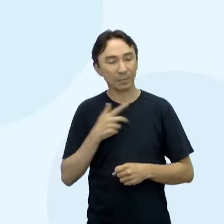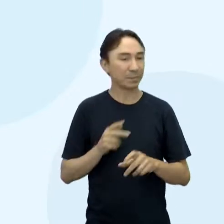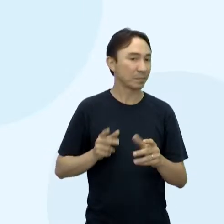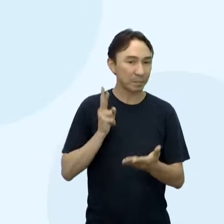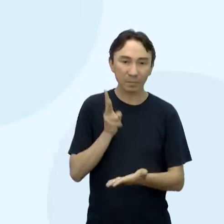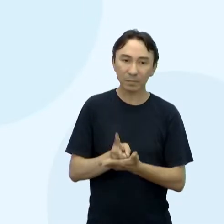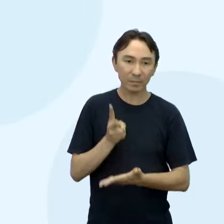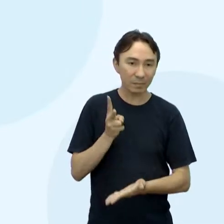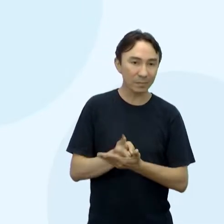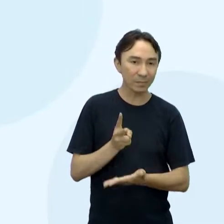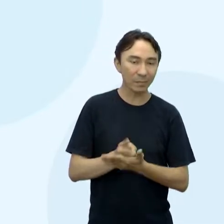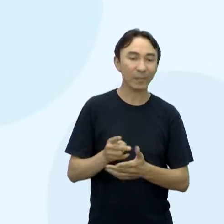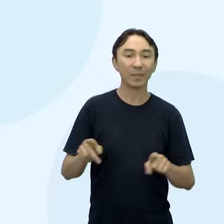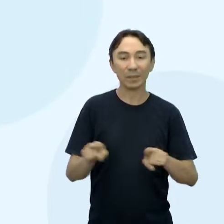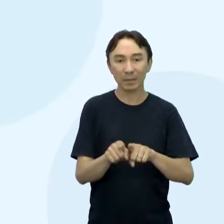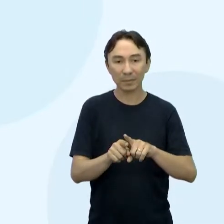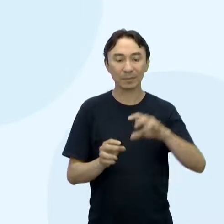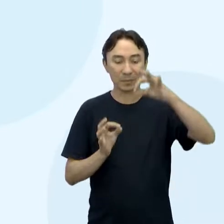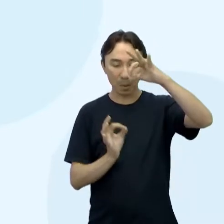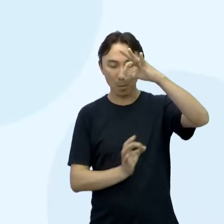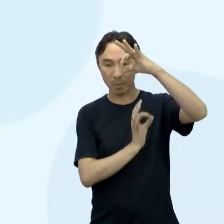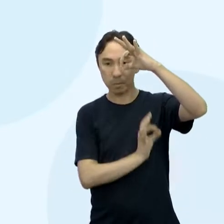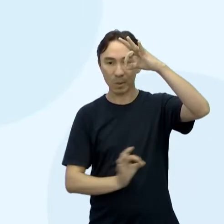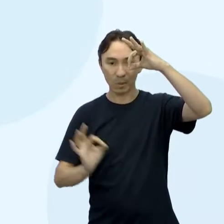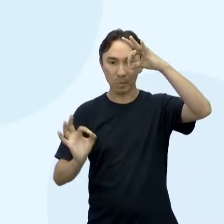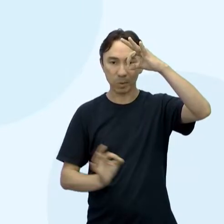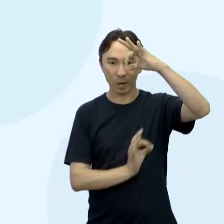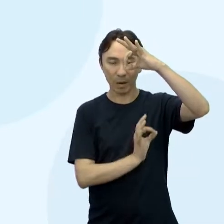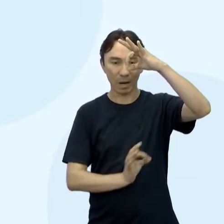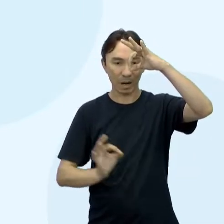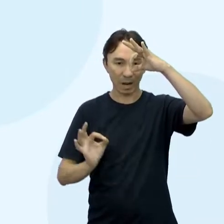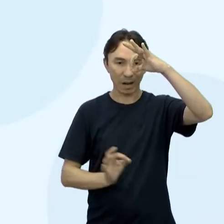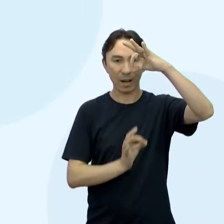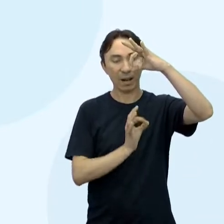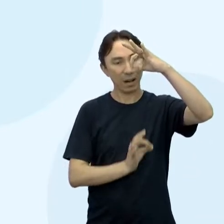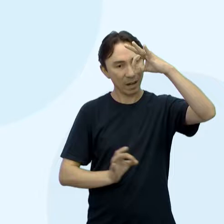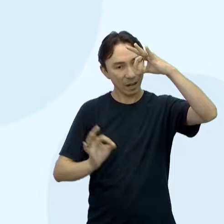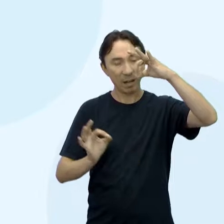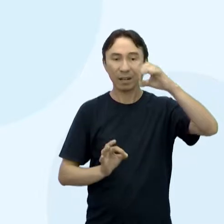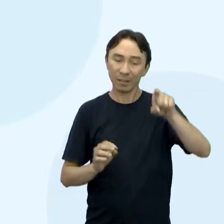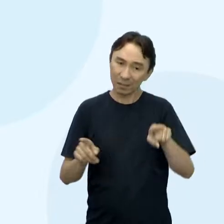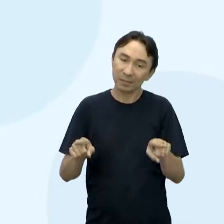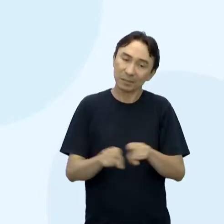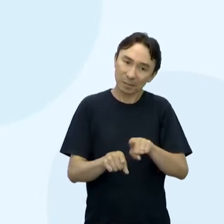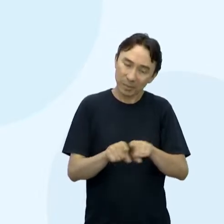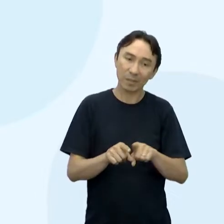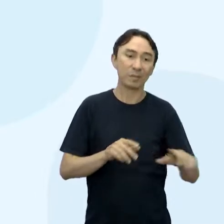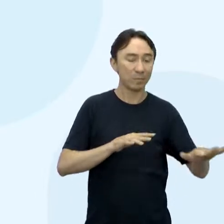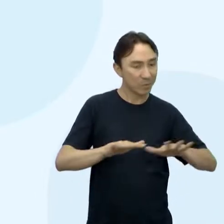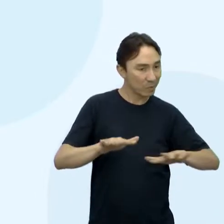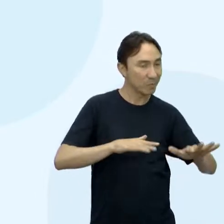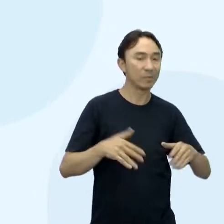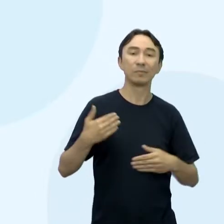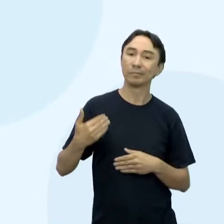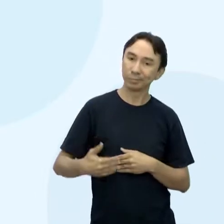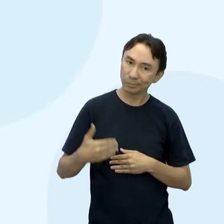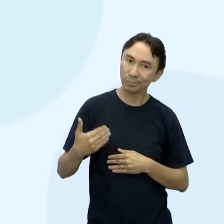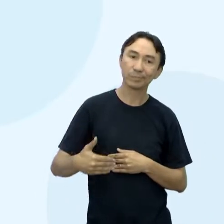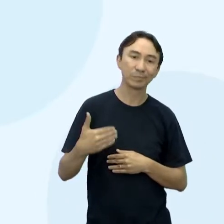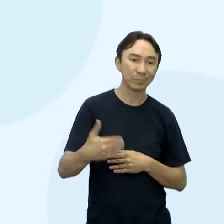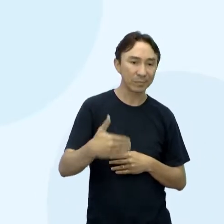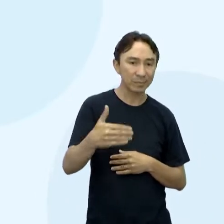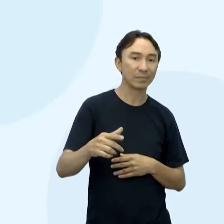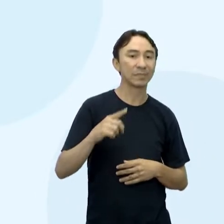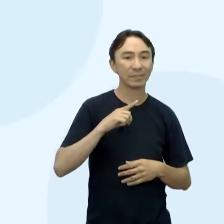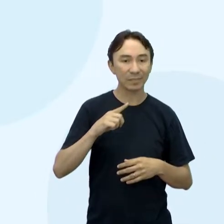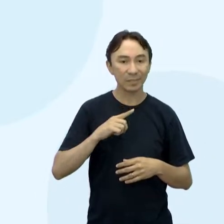É o famoso pêndulo. É um pêndulo aqui, ó. Esse aqui, deixa eu ver se eu fazer um esquema aqui para ir. Essa linha